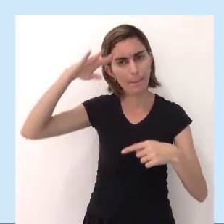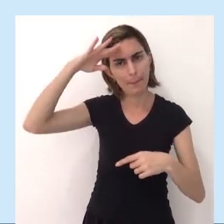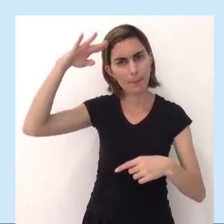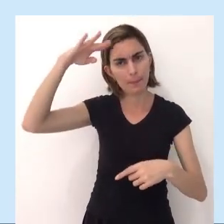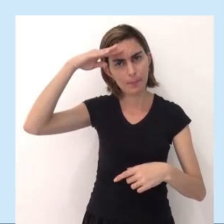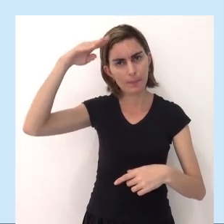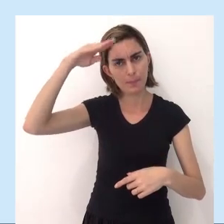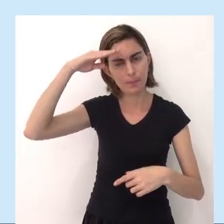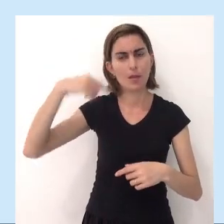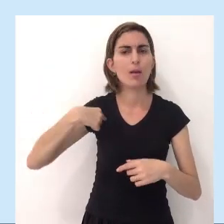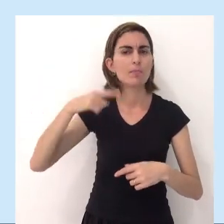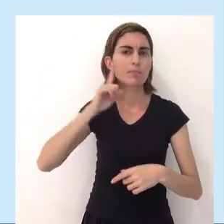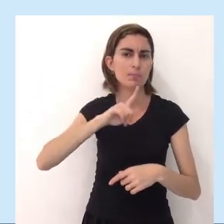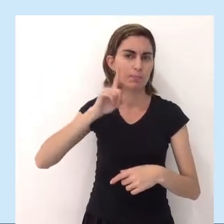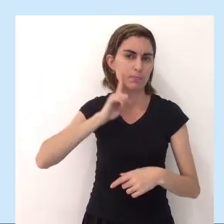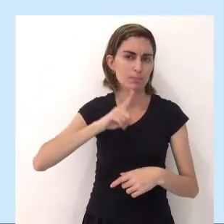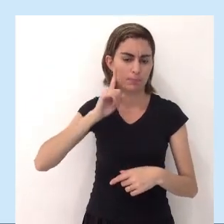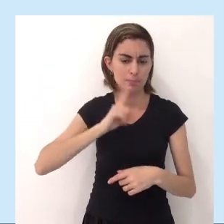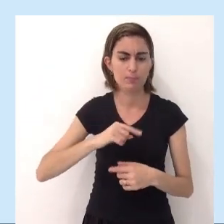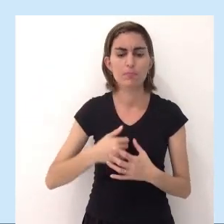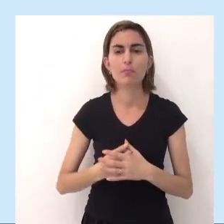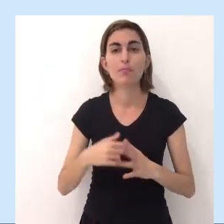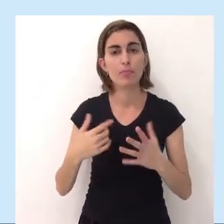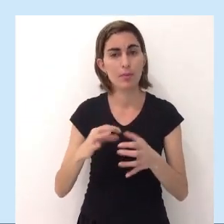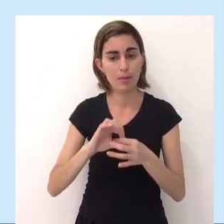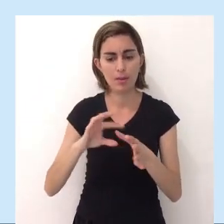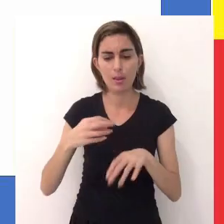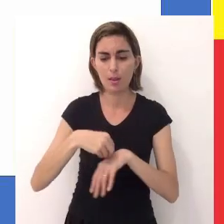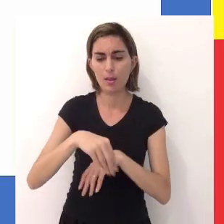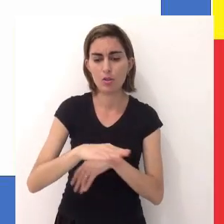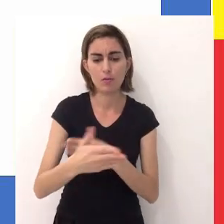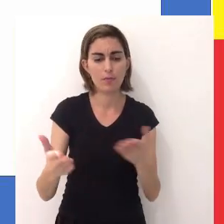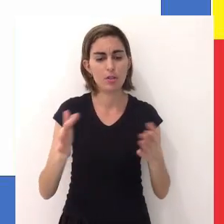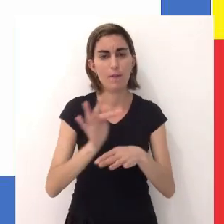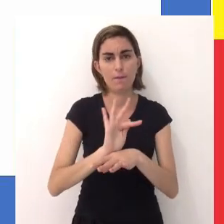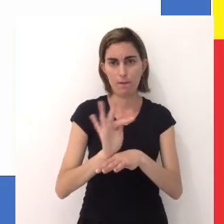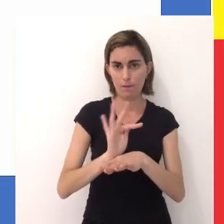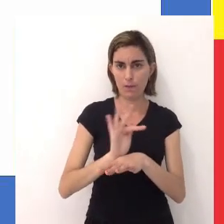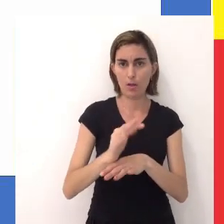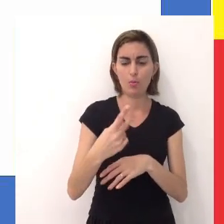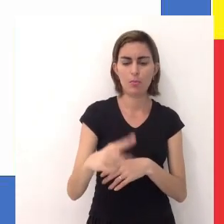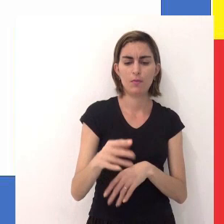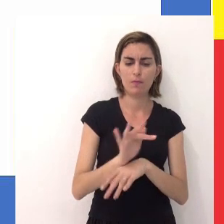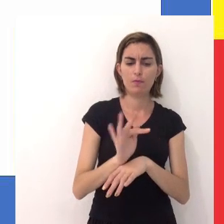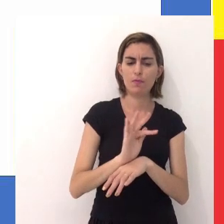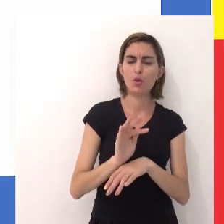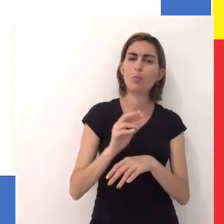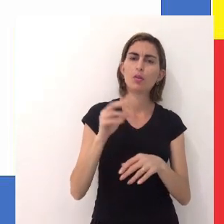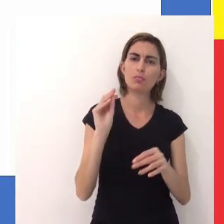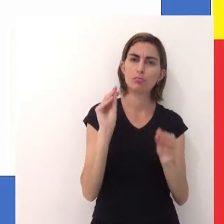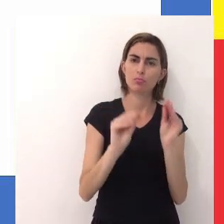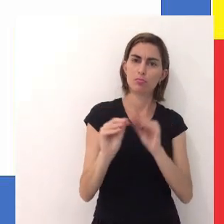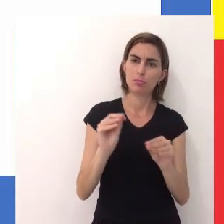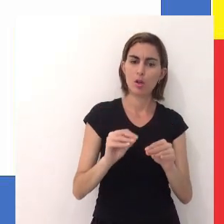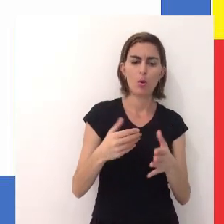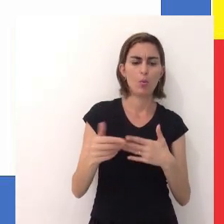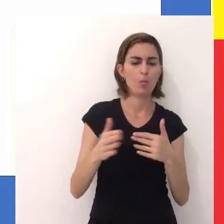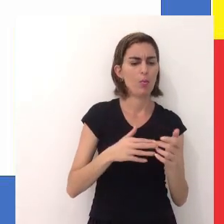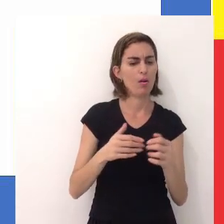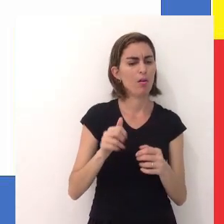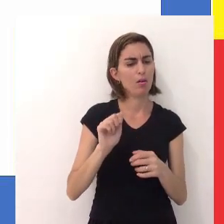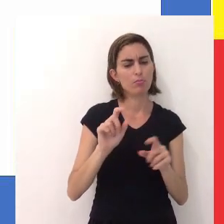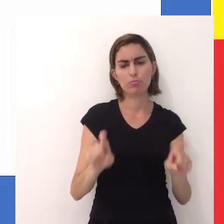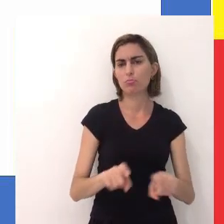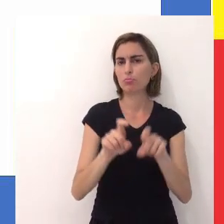militar assumido pelos americanos, tá? Deixei para vocês uma indicação de um filme, tá? Esse filme está disponível em qualquer